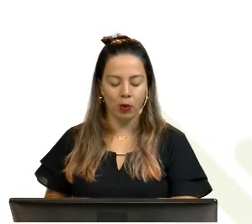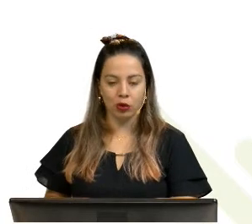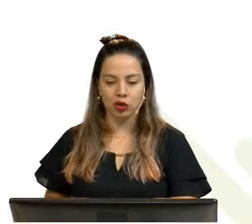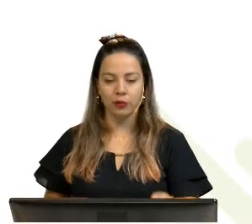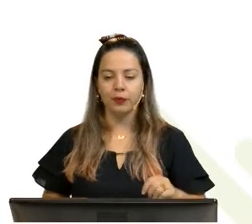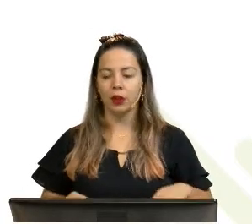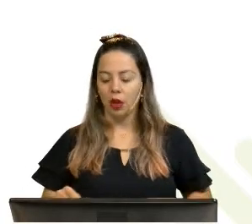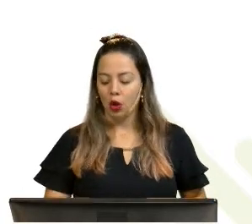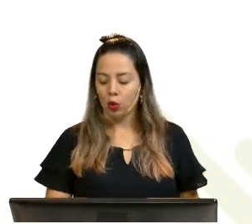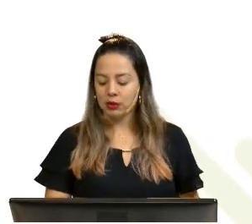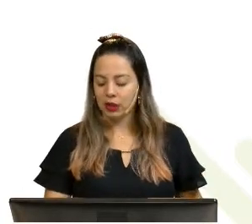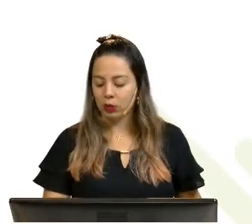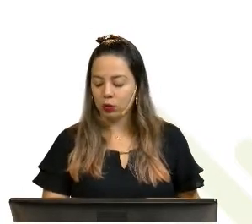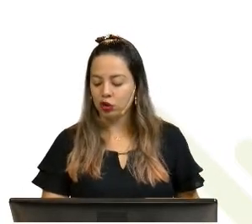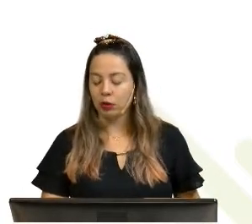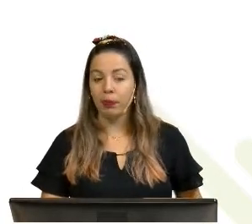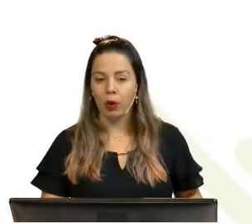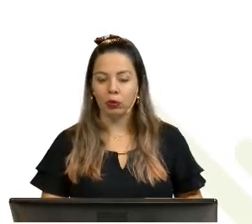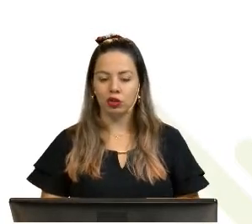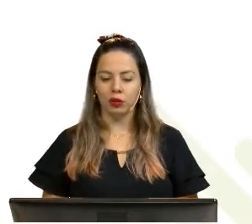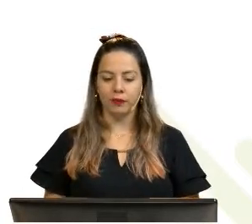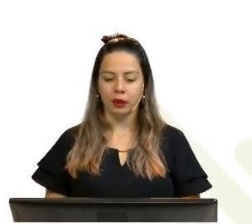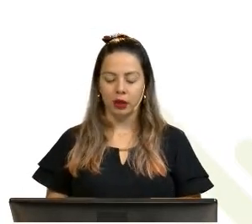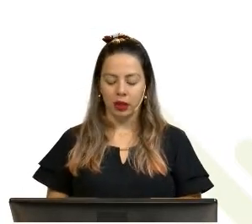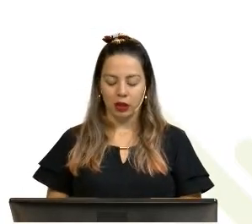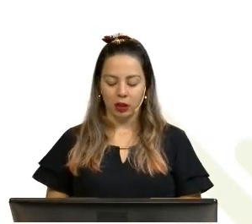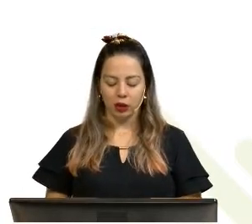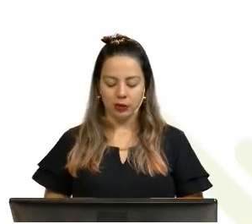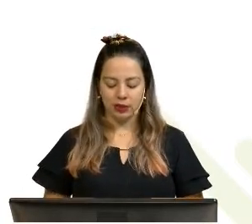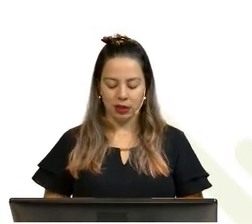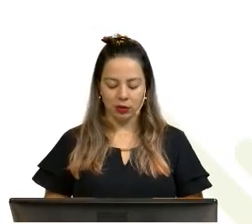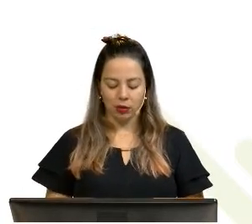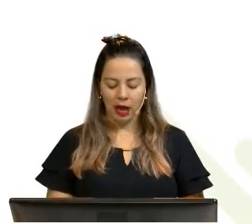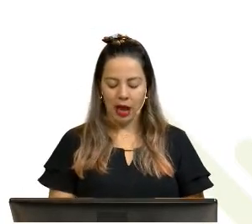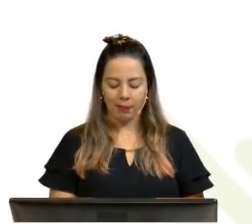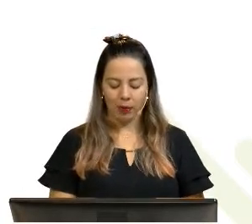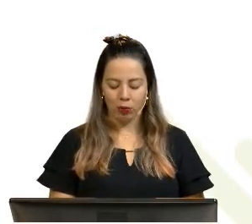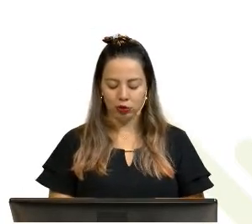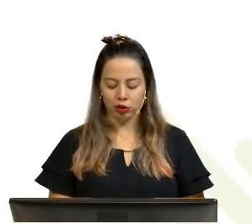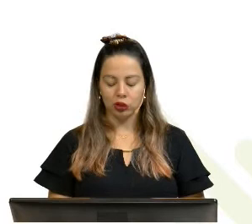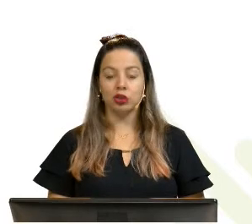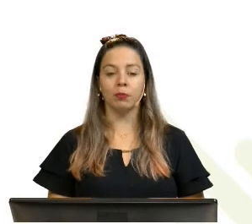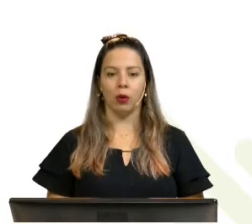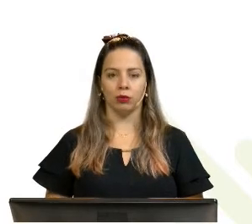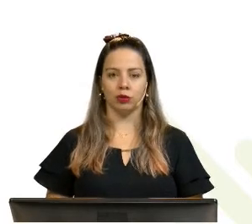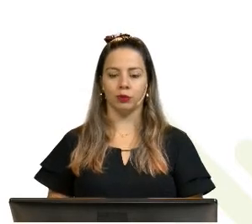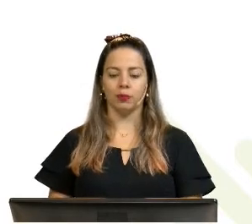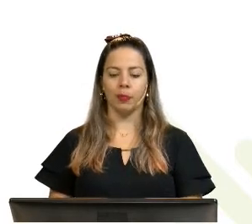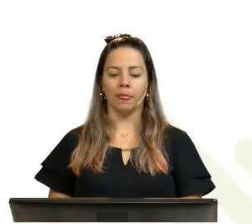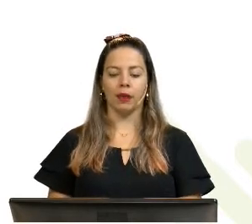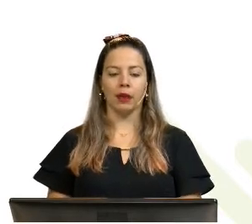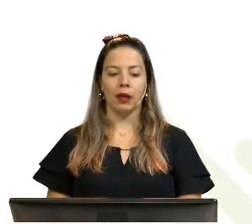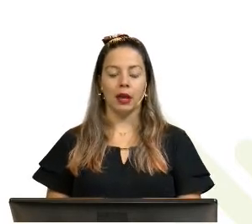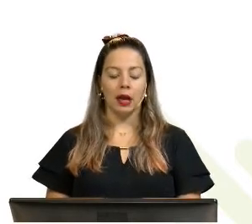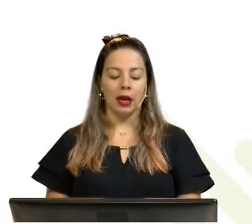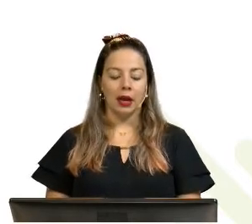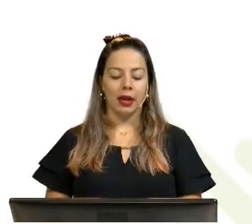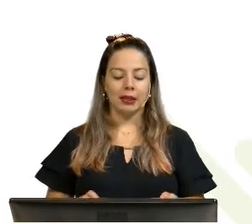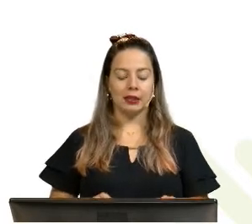apronte o ciclo de ponte e o ciclo apronte de blonde